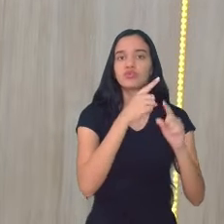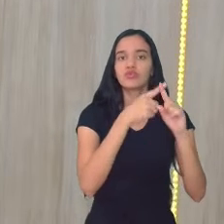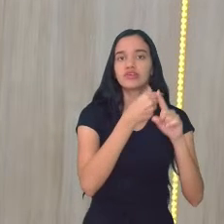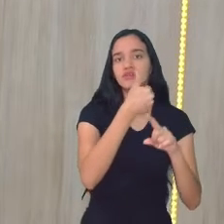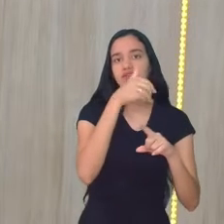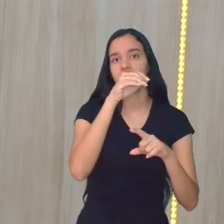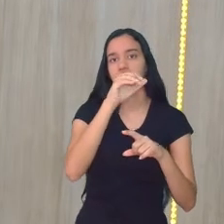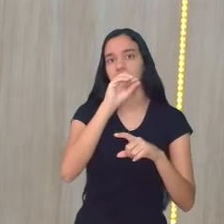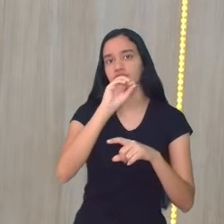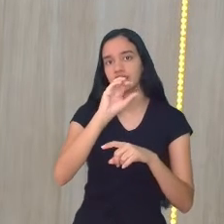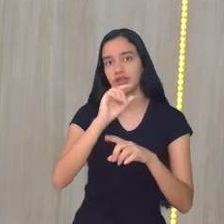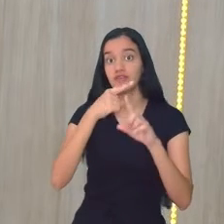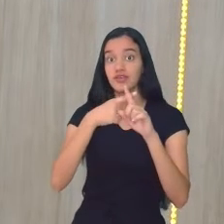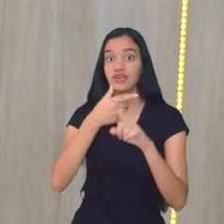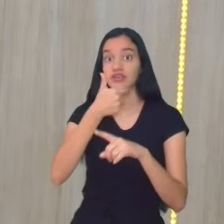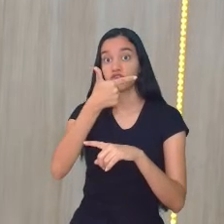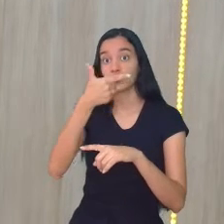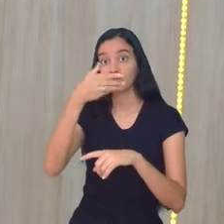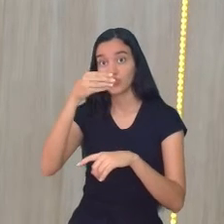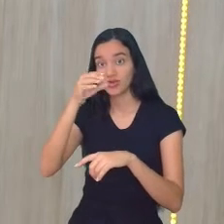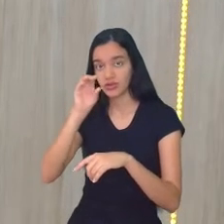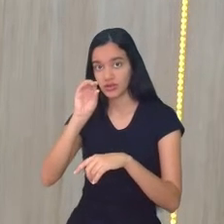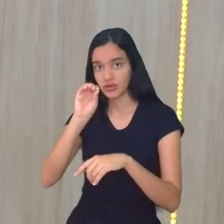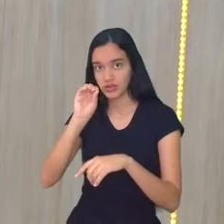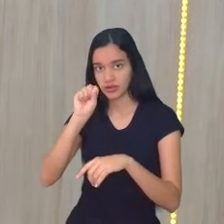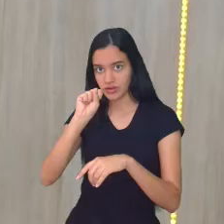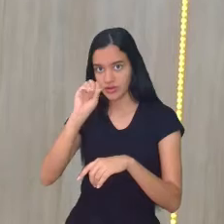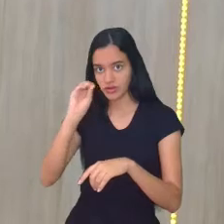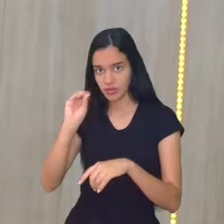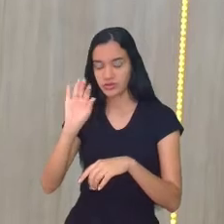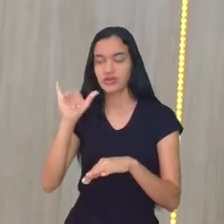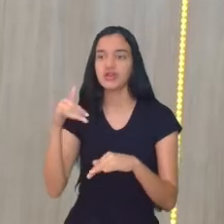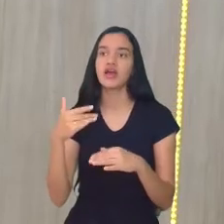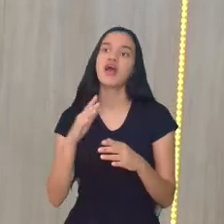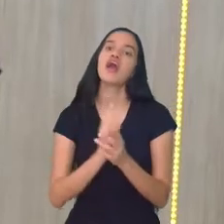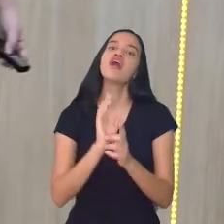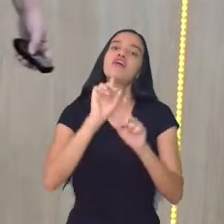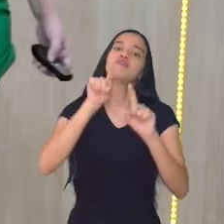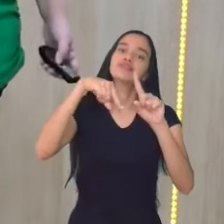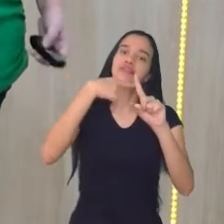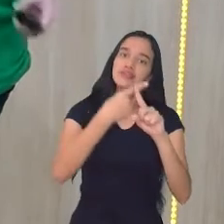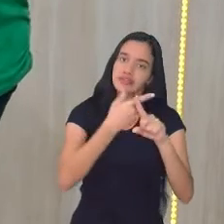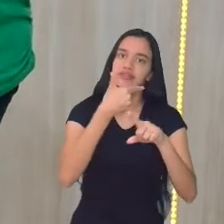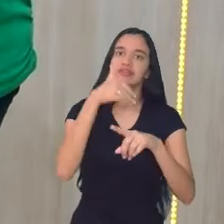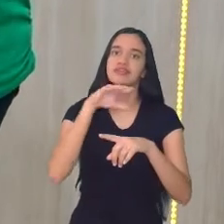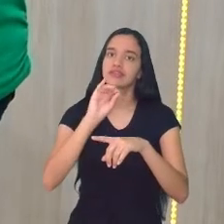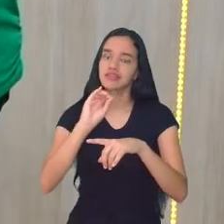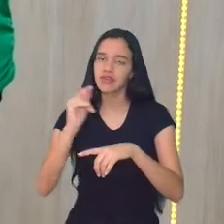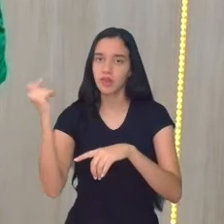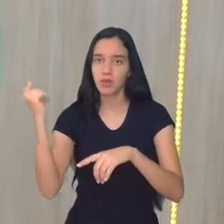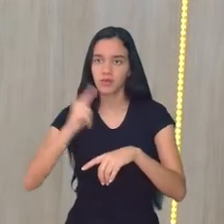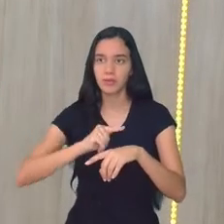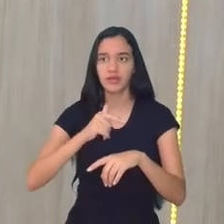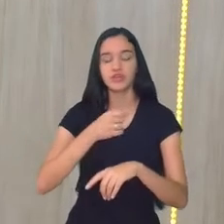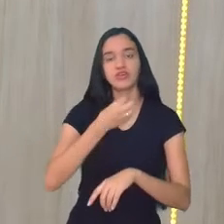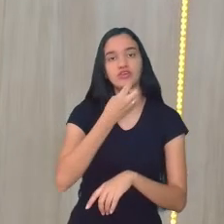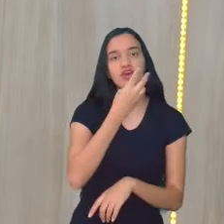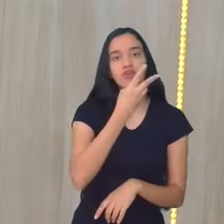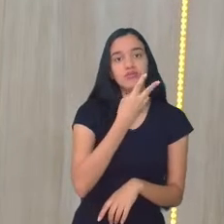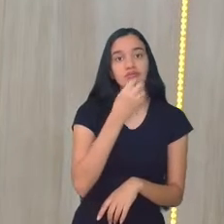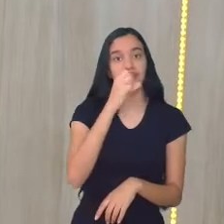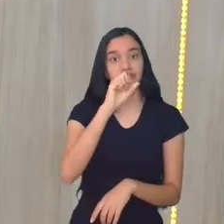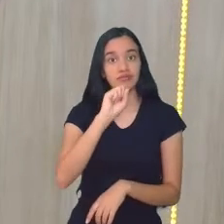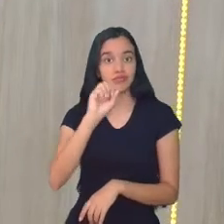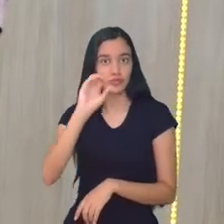280. Vezes 10 novamente, 2.800 centímetros. Essa tabela é uma tabela